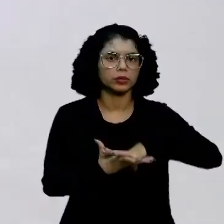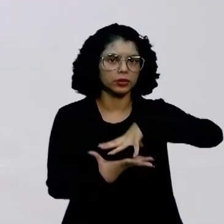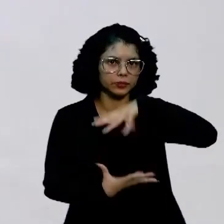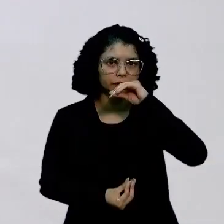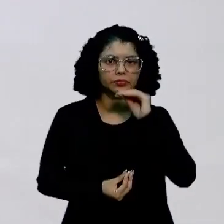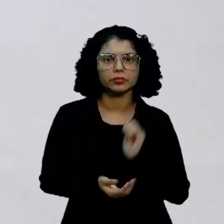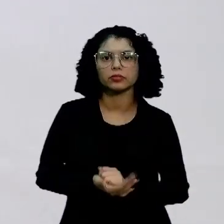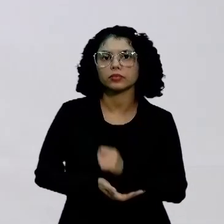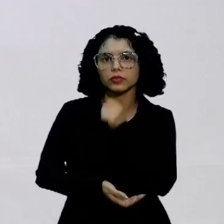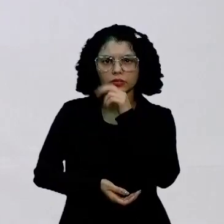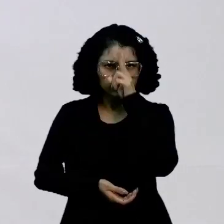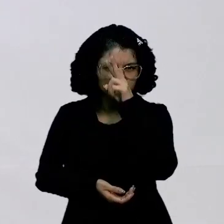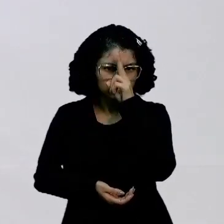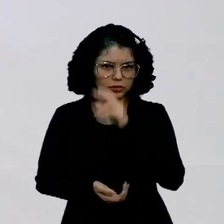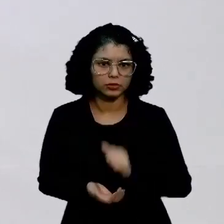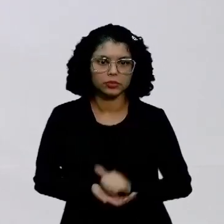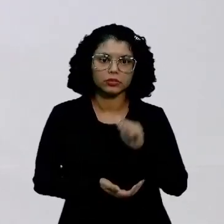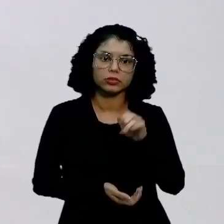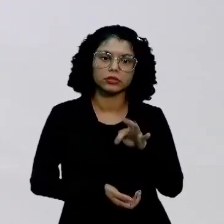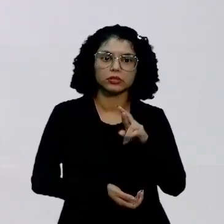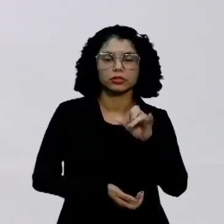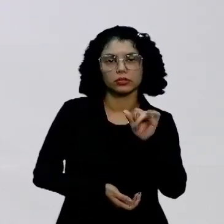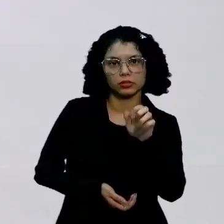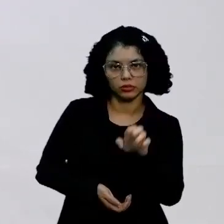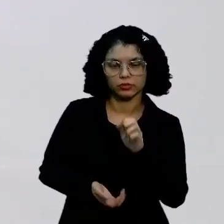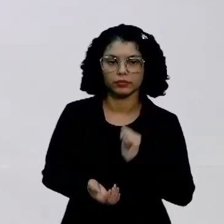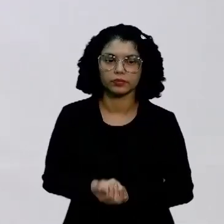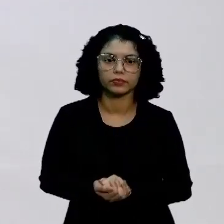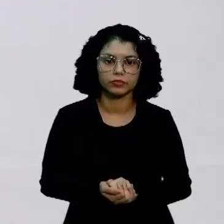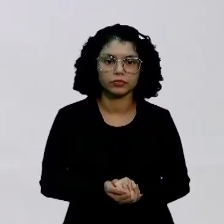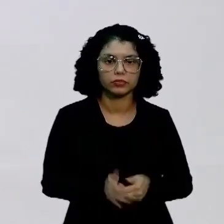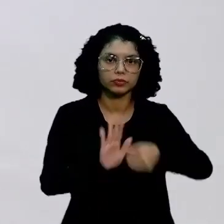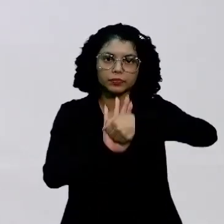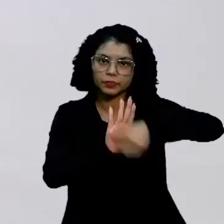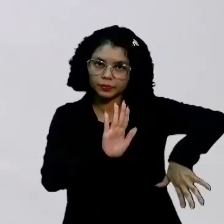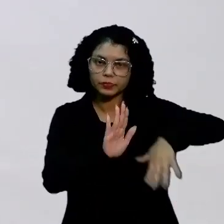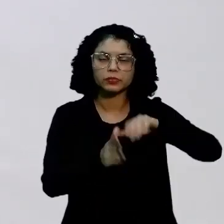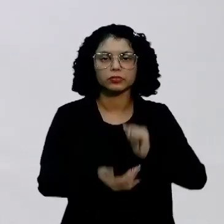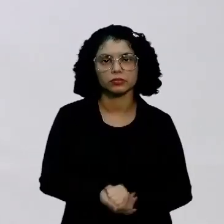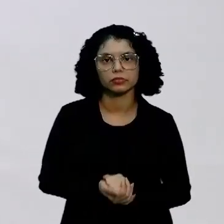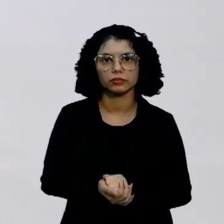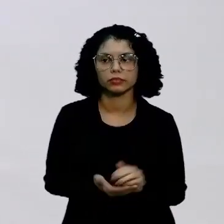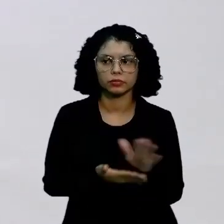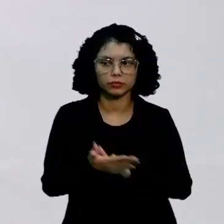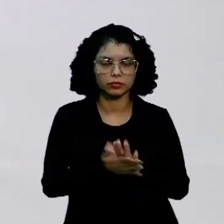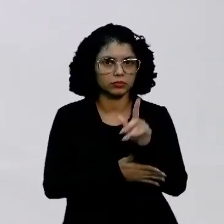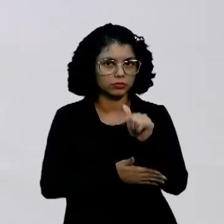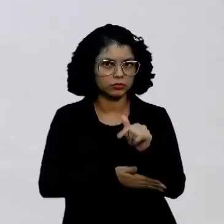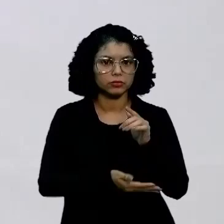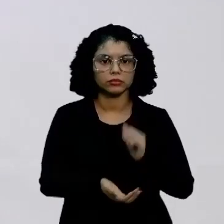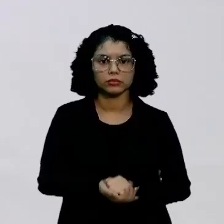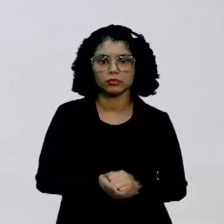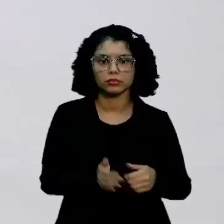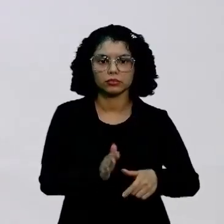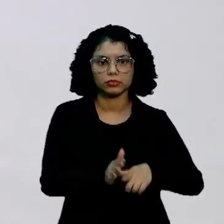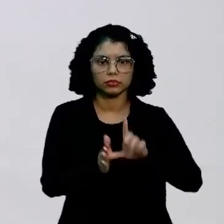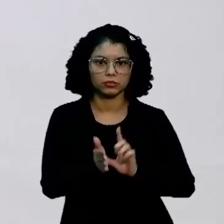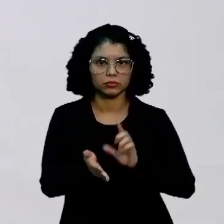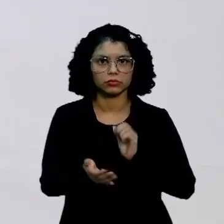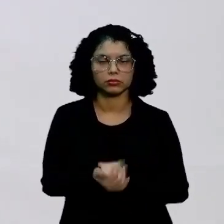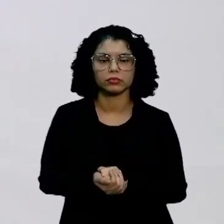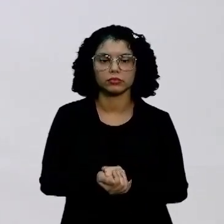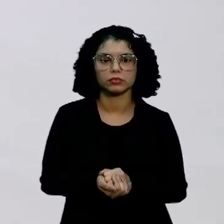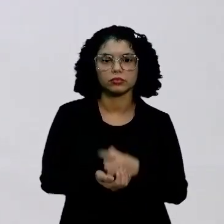Então, lembra que eu falei da antítese? A antítese é uma figura de linguagem que nada mais é antitese.